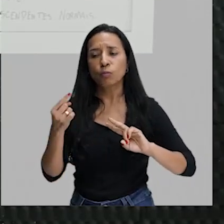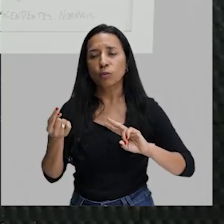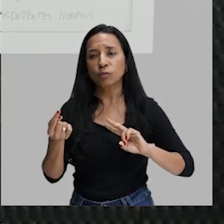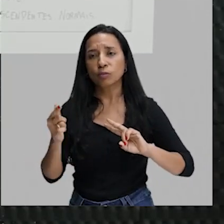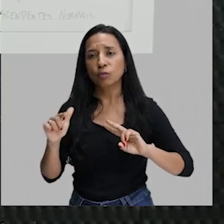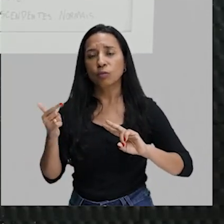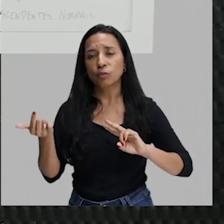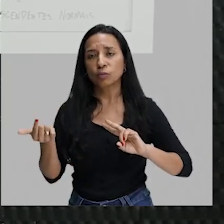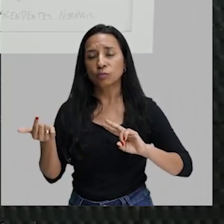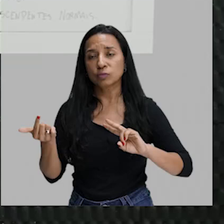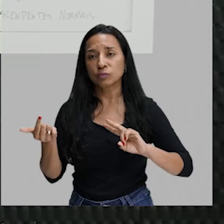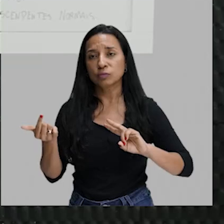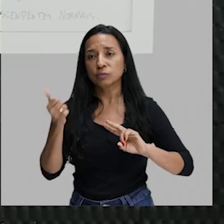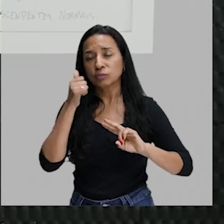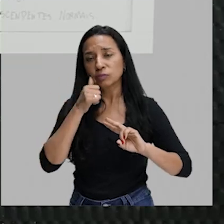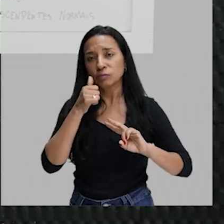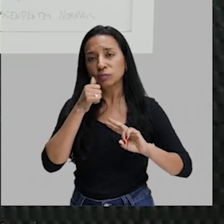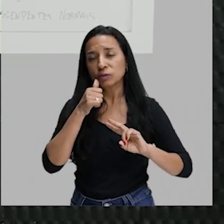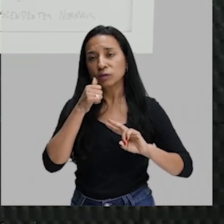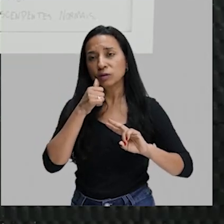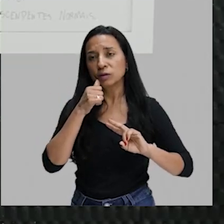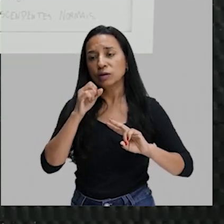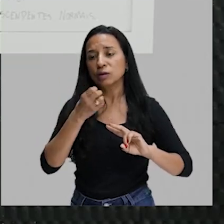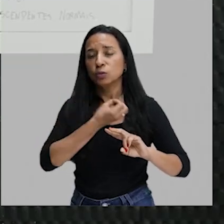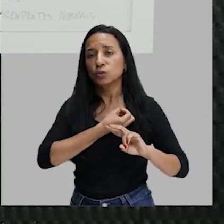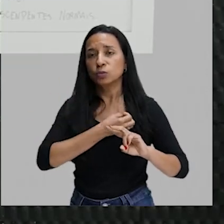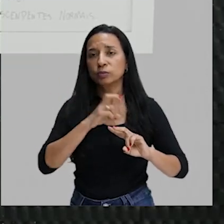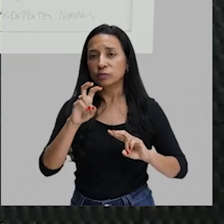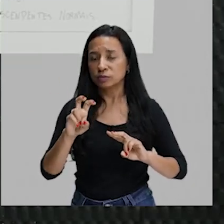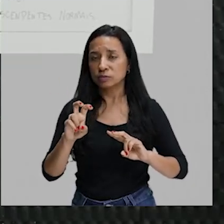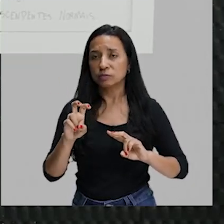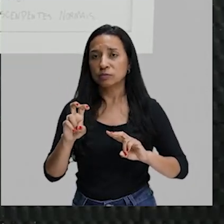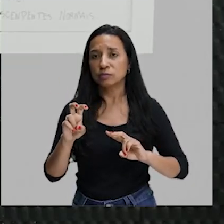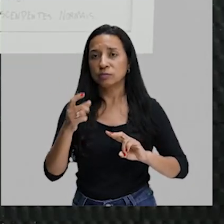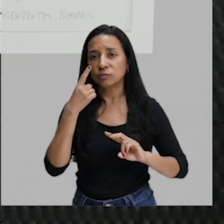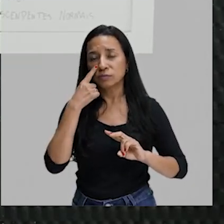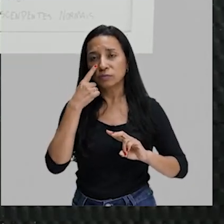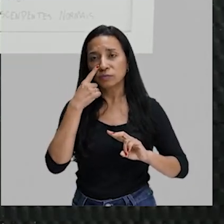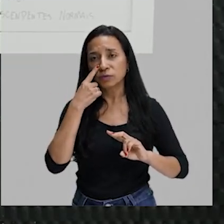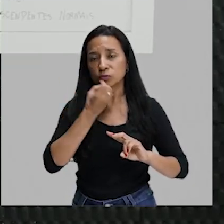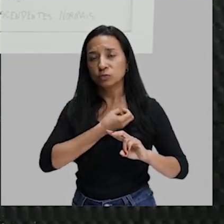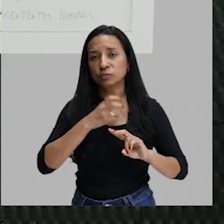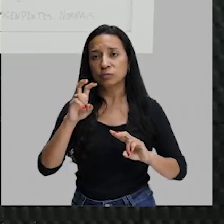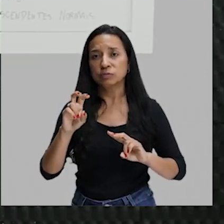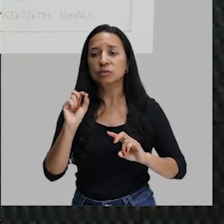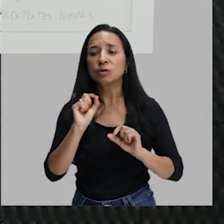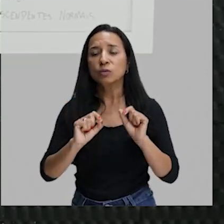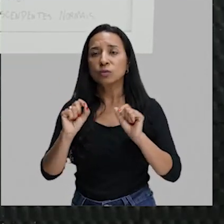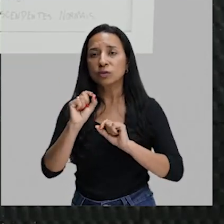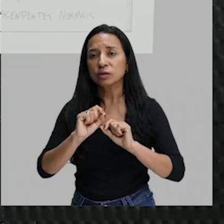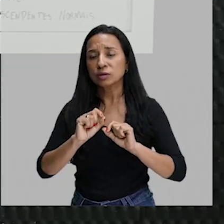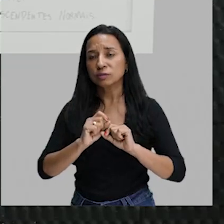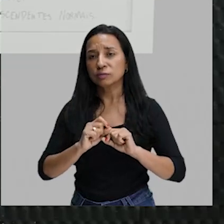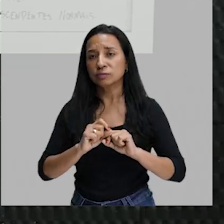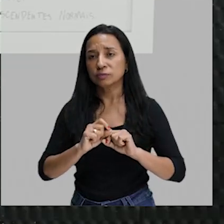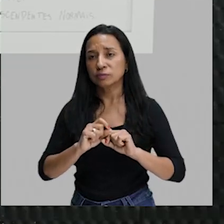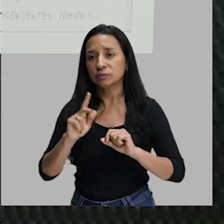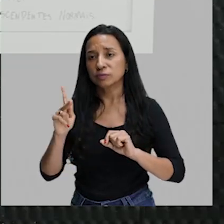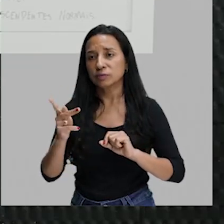aqui do sexo feminino. O indivíduo número 5. Veja, o número 5 é o quê?